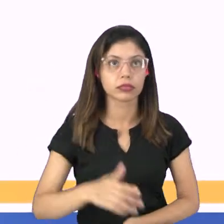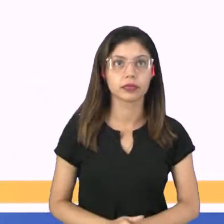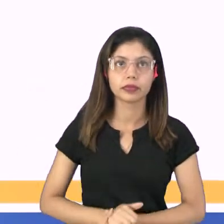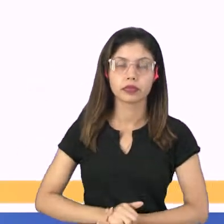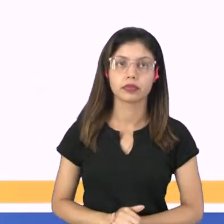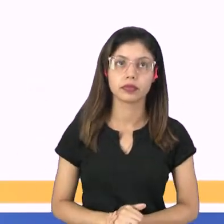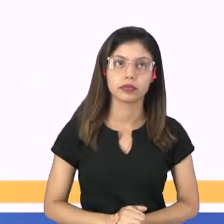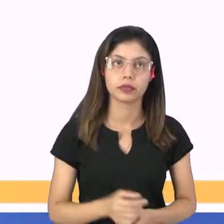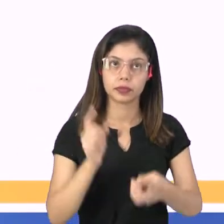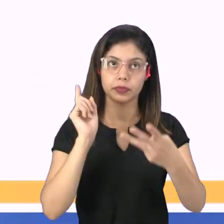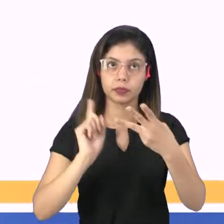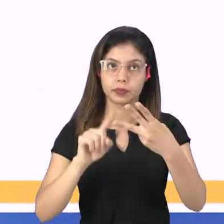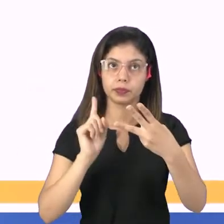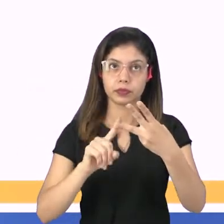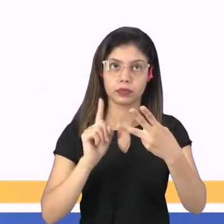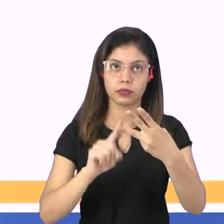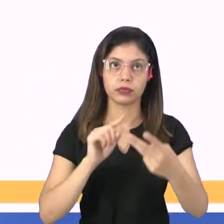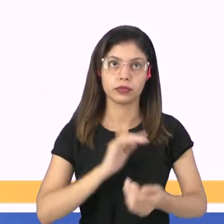pessoa.